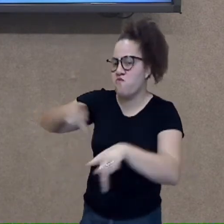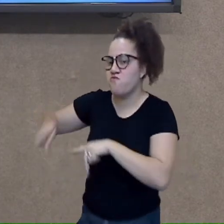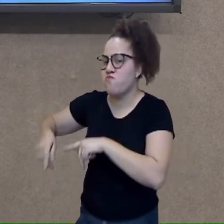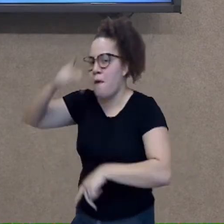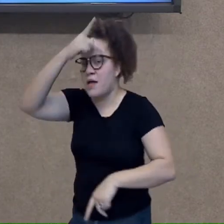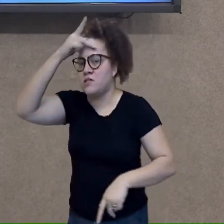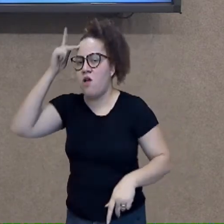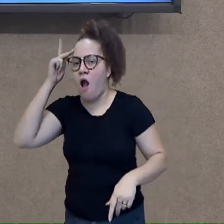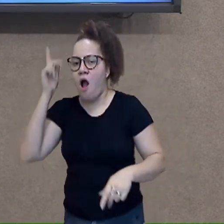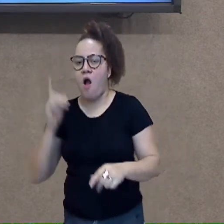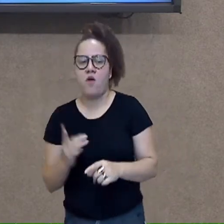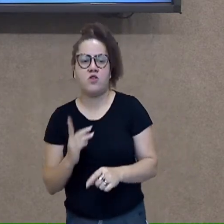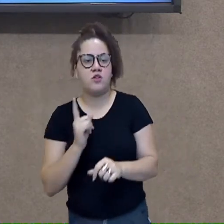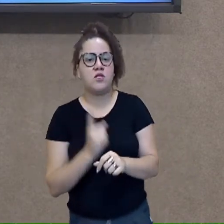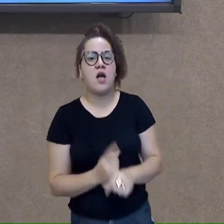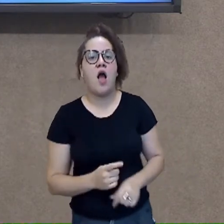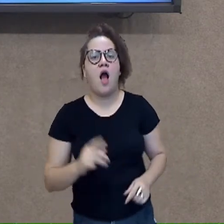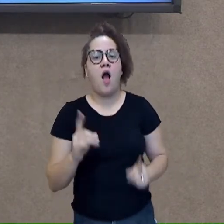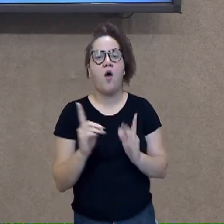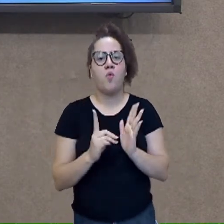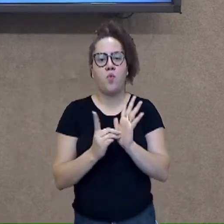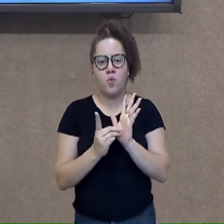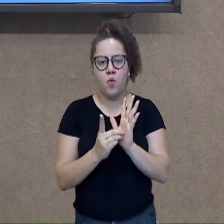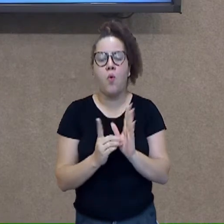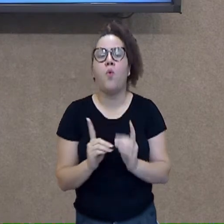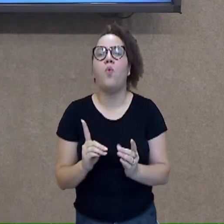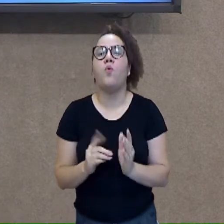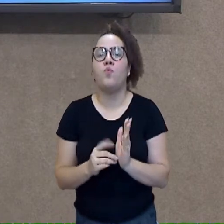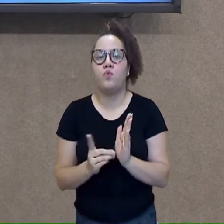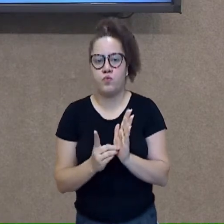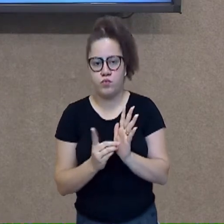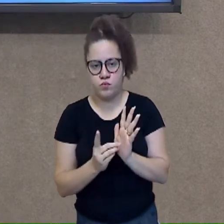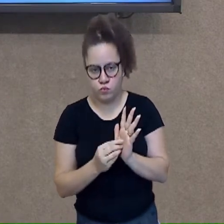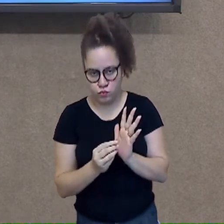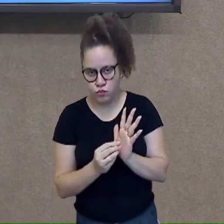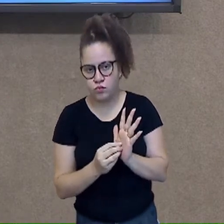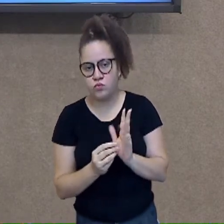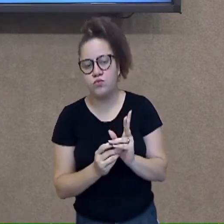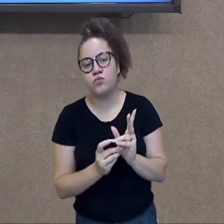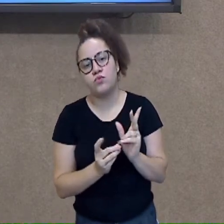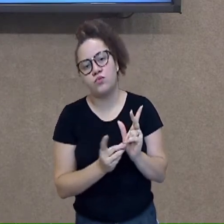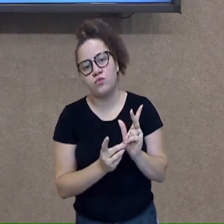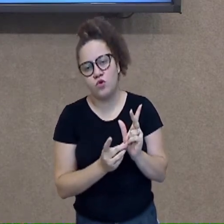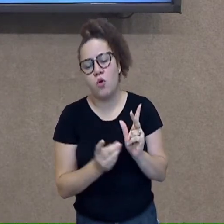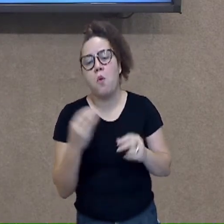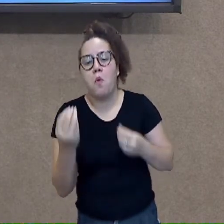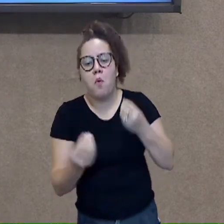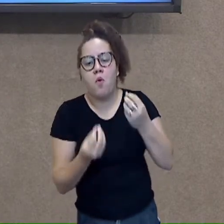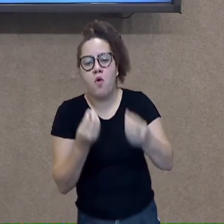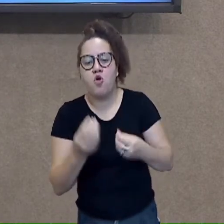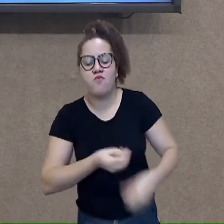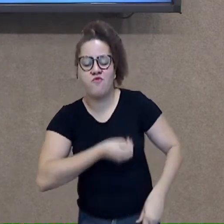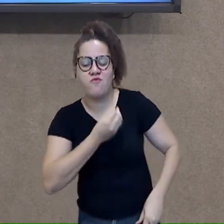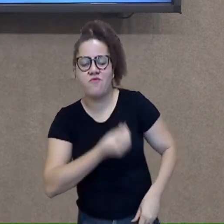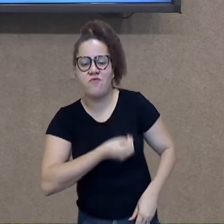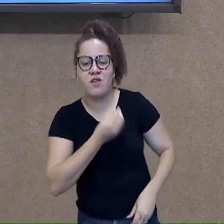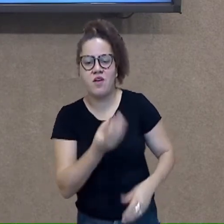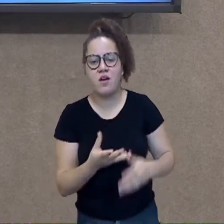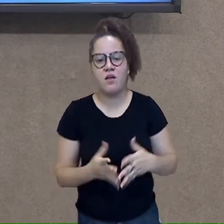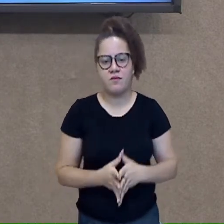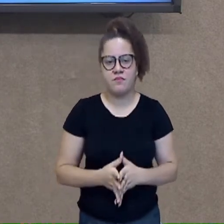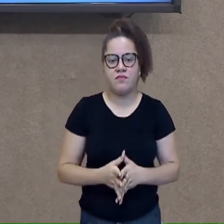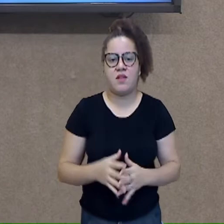eles relataram como eram os índios, né, como eles andavam seminus, né, como eles viviam. Então, ele tinha